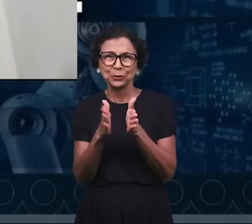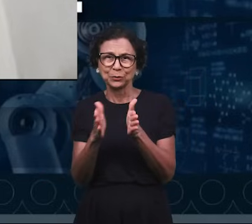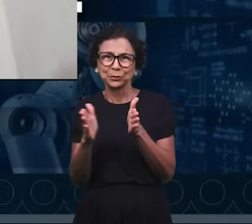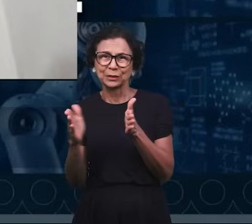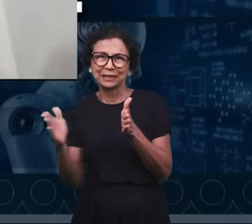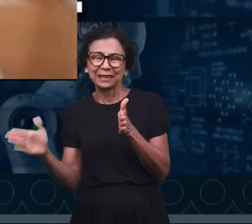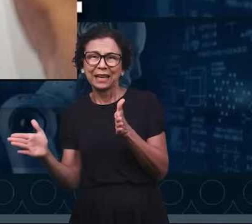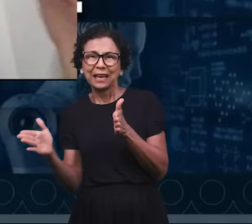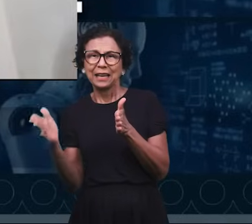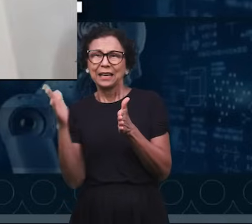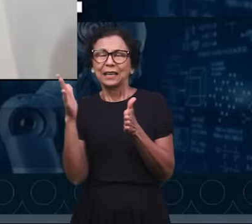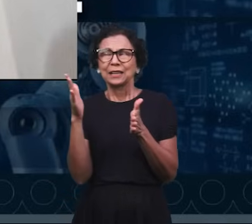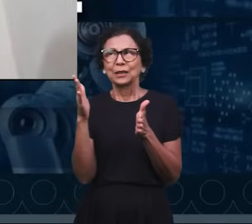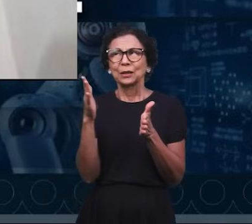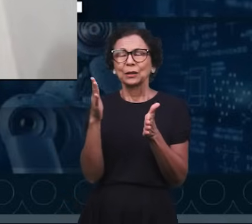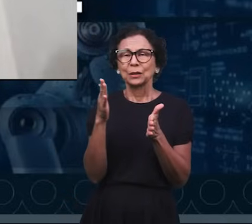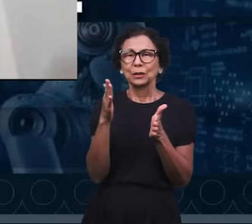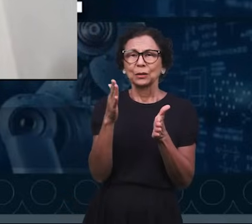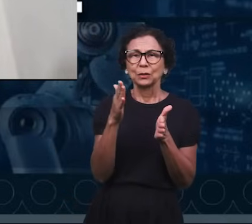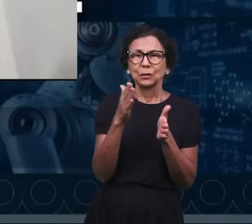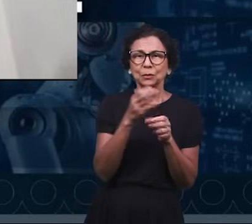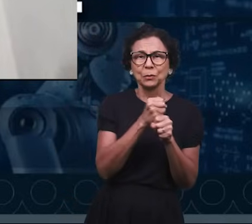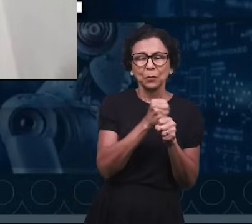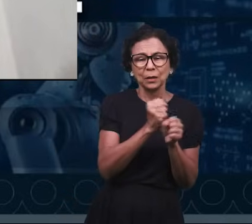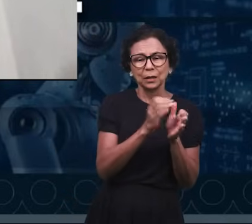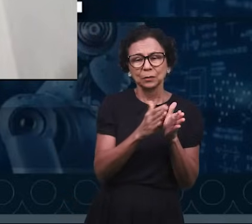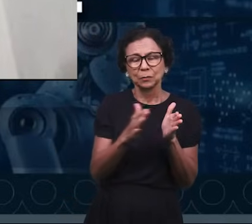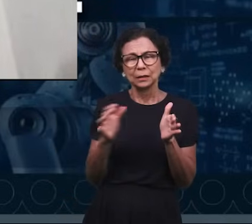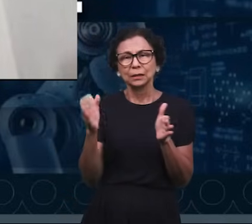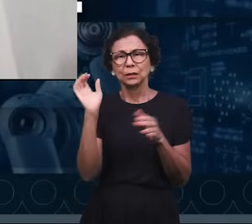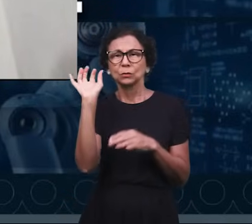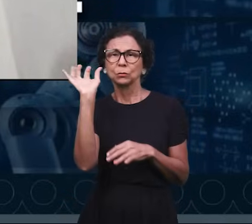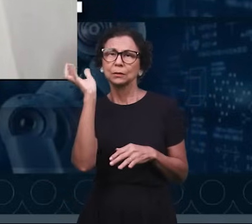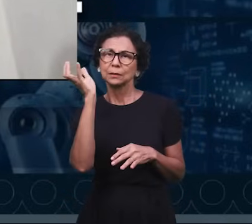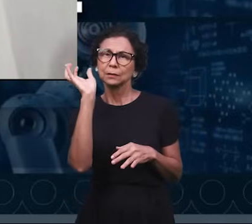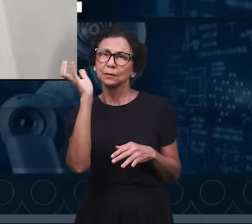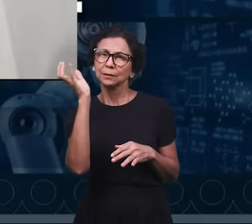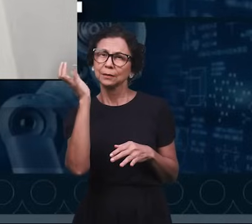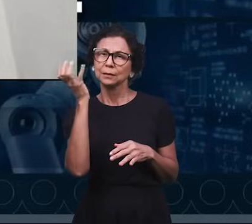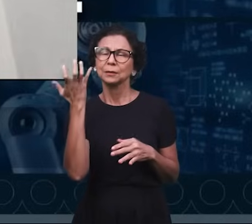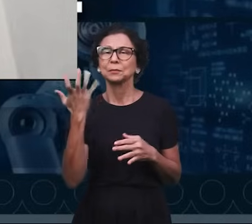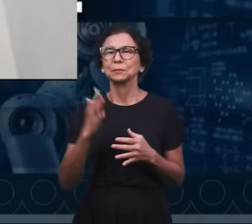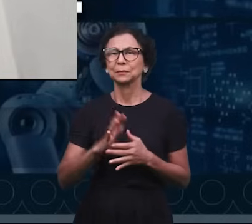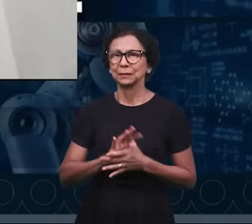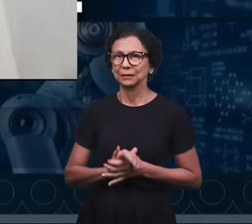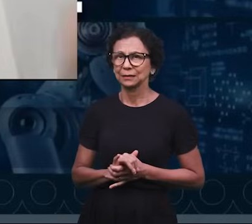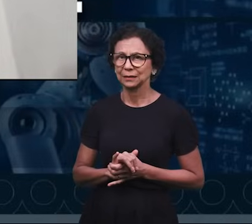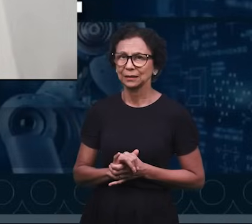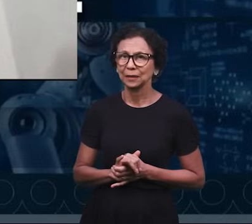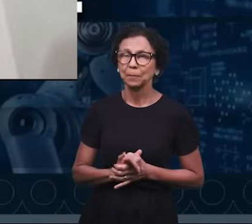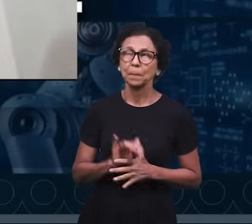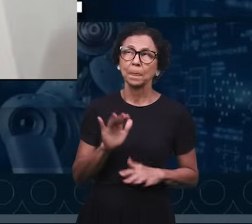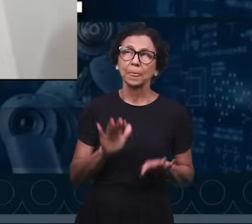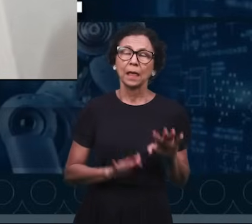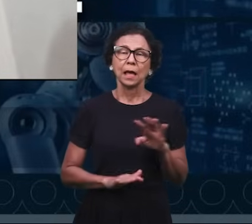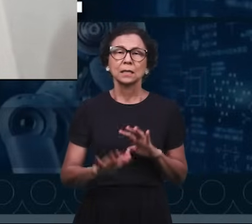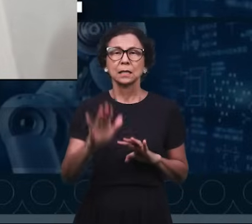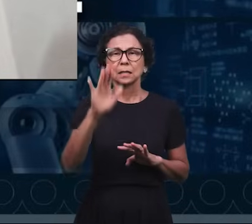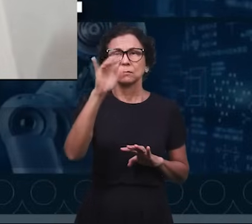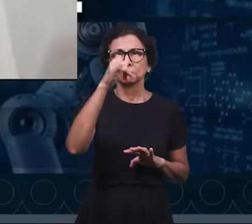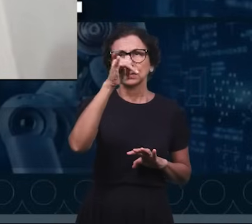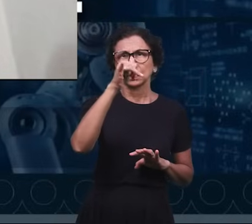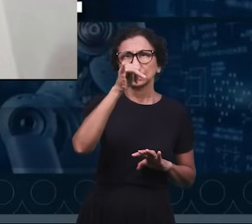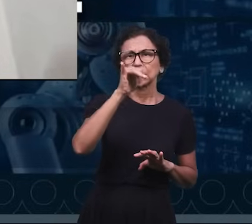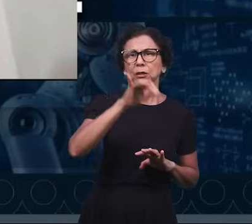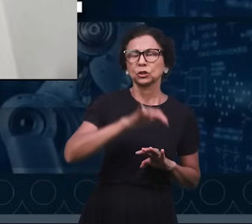que influencia no tempo, influencia em diversas coisas, em que um modal de energia, em certo momento,